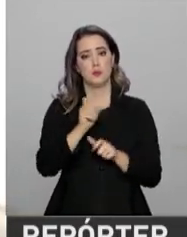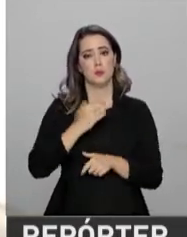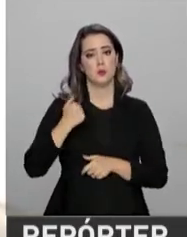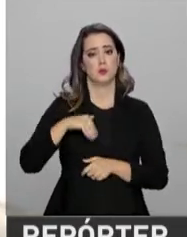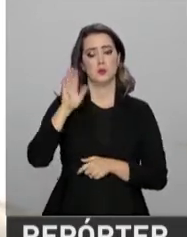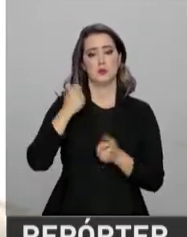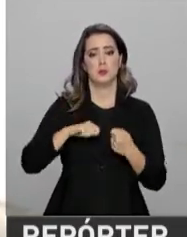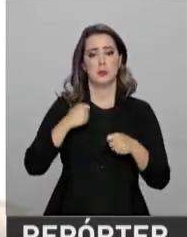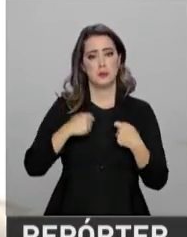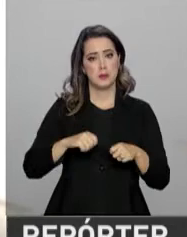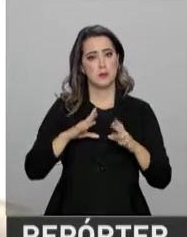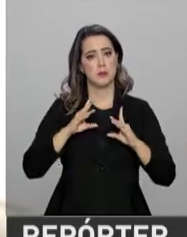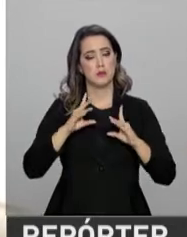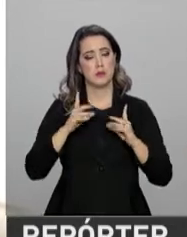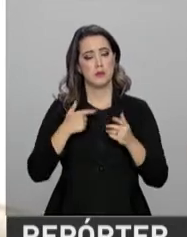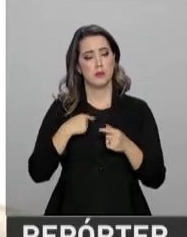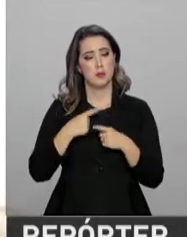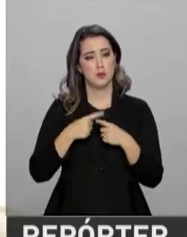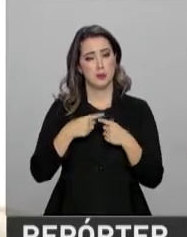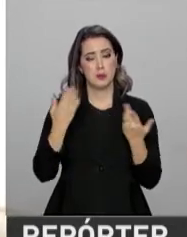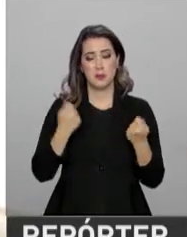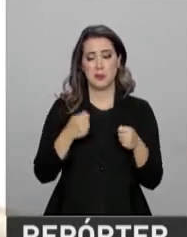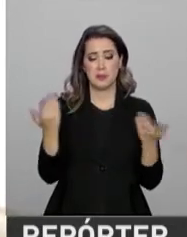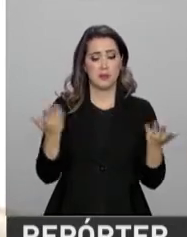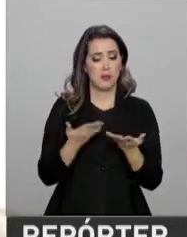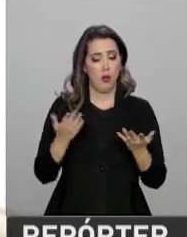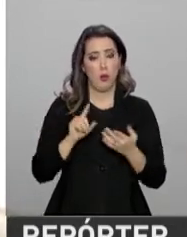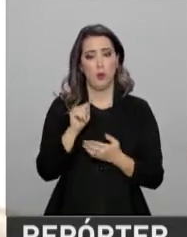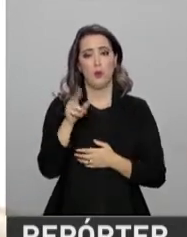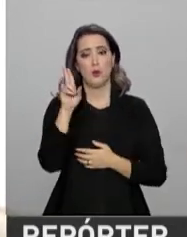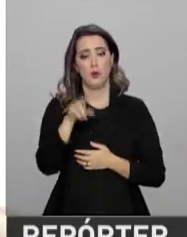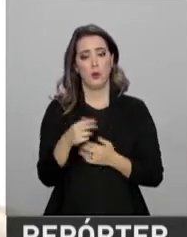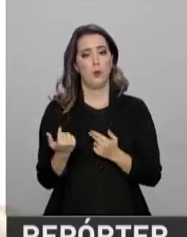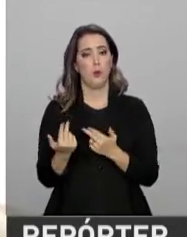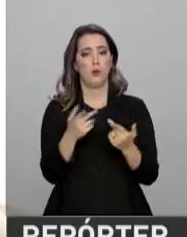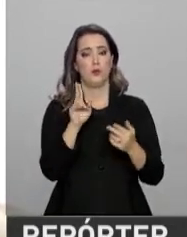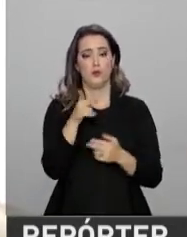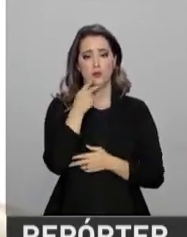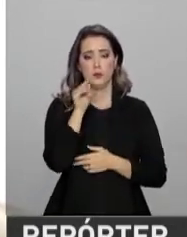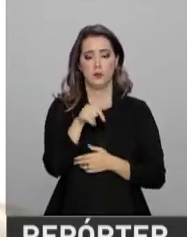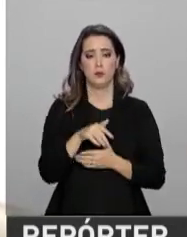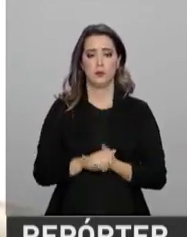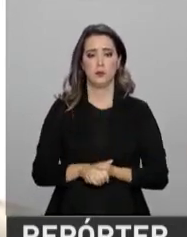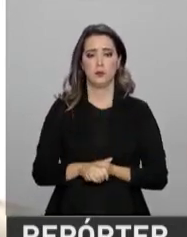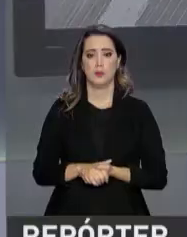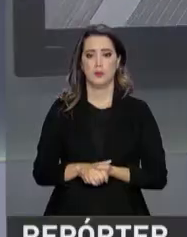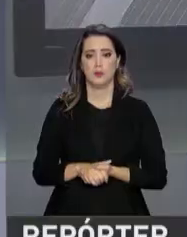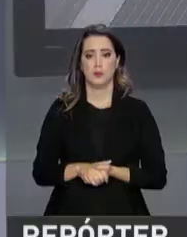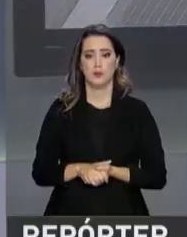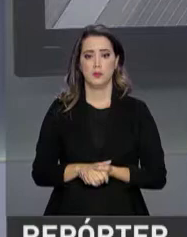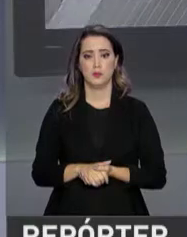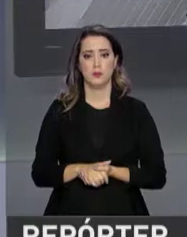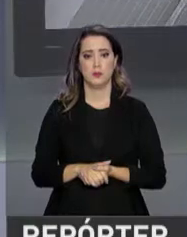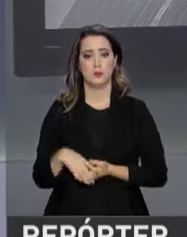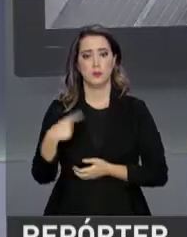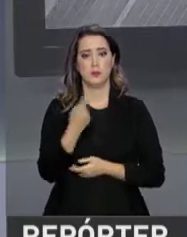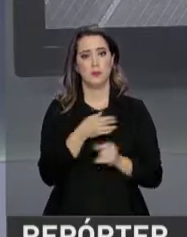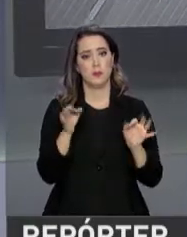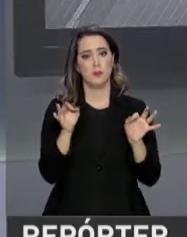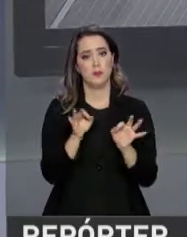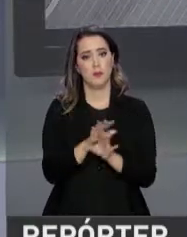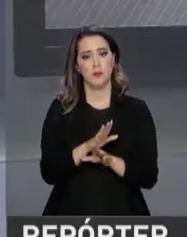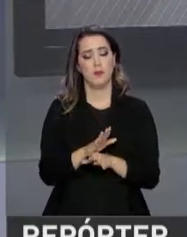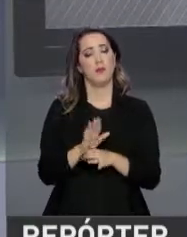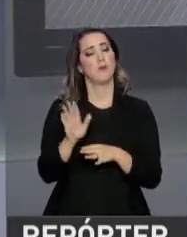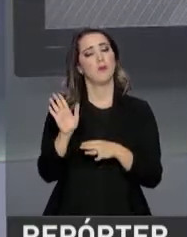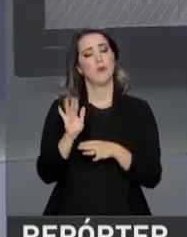têm necessidades mais urgentes como é o caso que eu acabei de mencionar nós ficamos por aqui